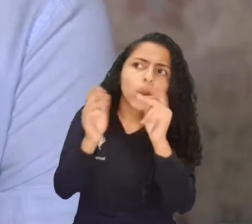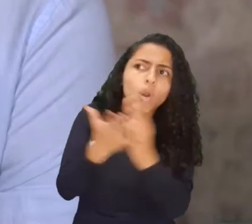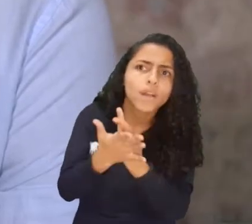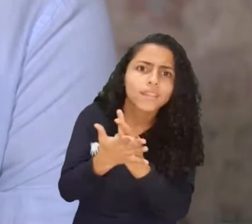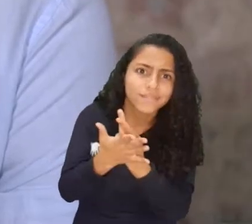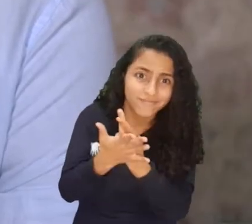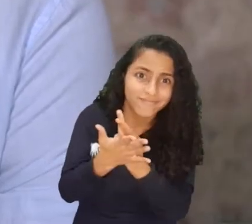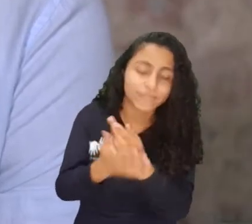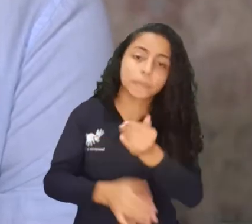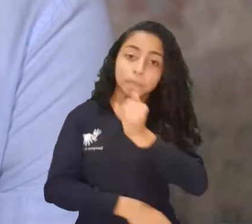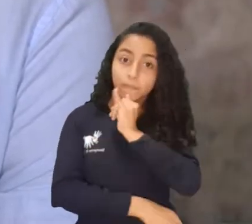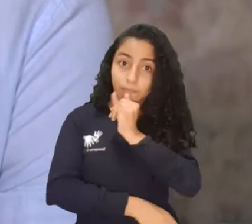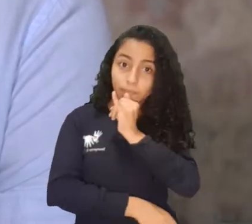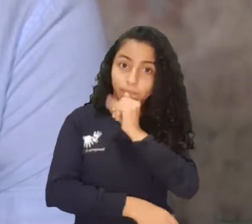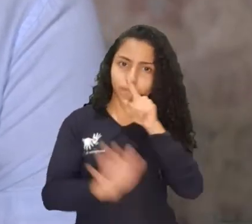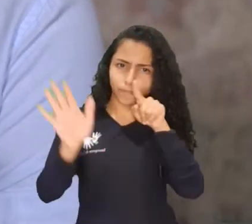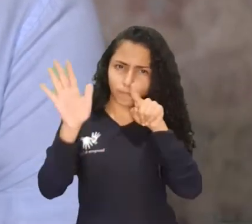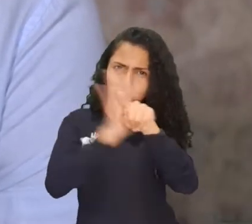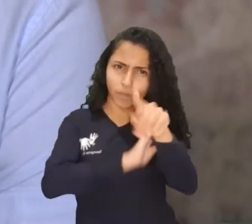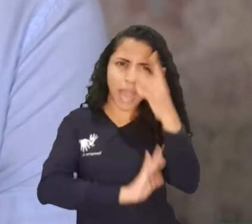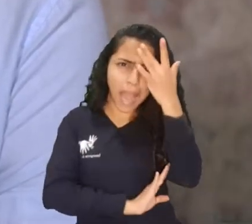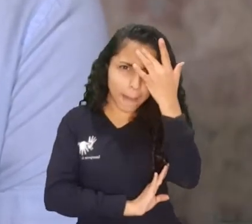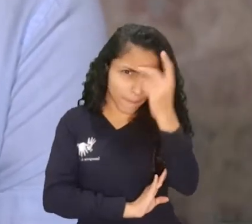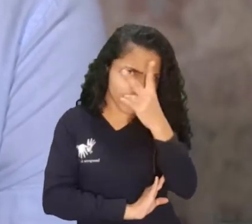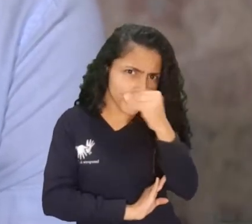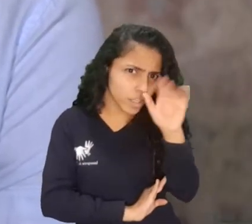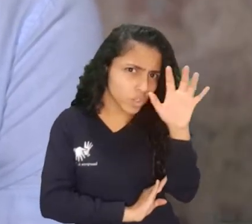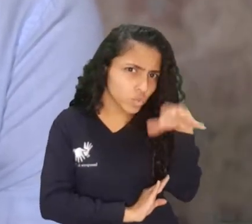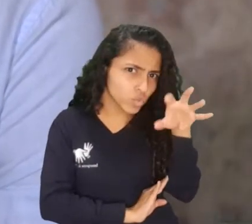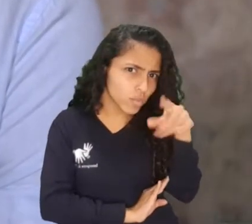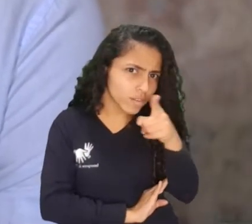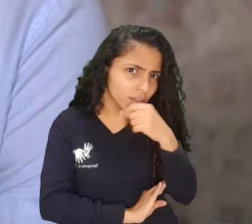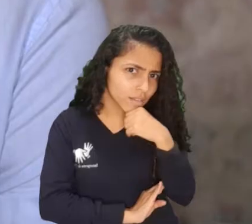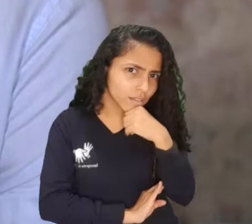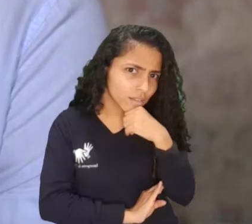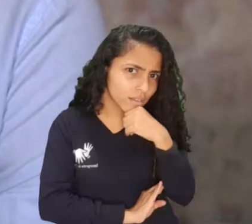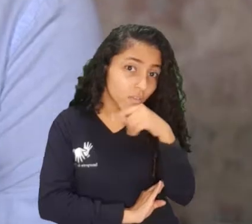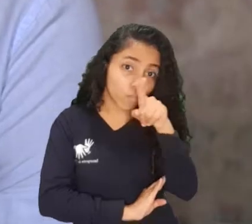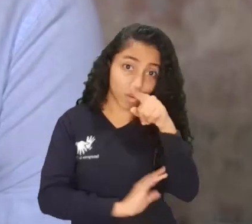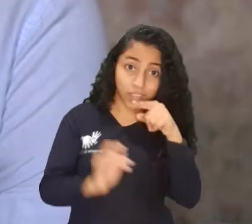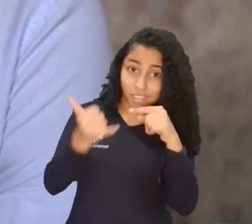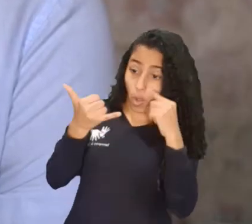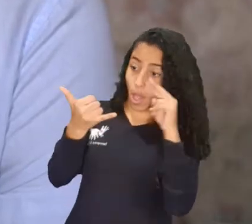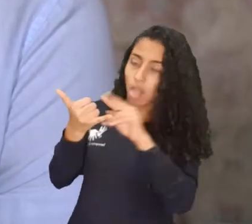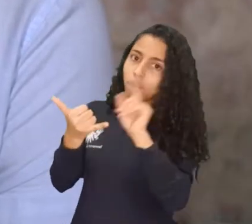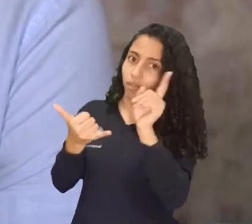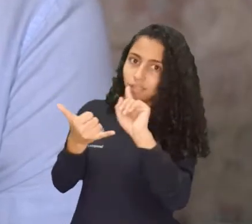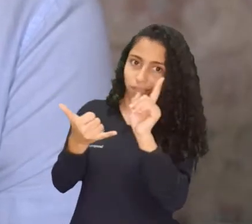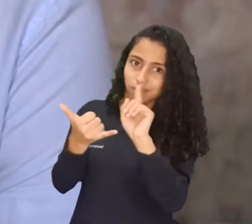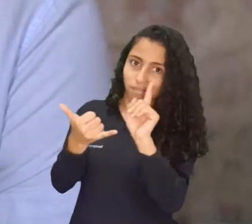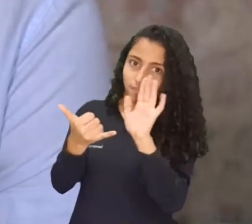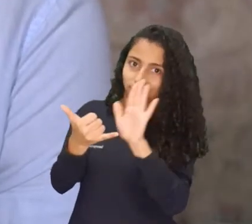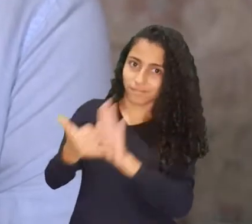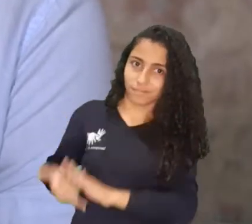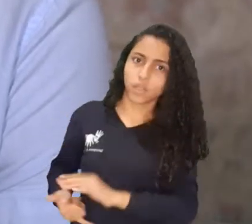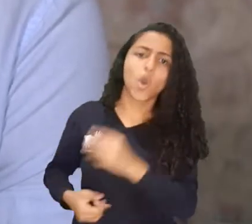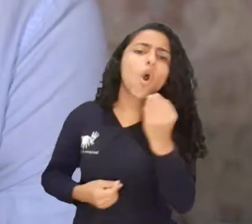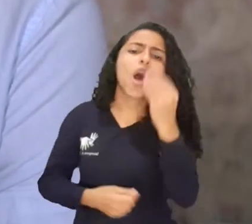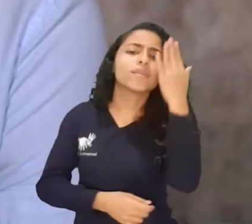eu te perguntar se amanhã vai chover, por exemplo, e você não for olhar no seu celular a previsão do tempo, como é que você vai